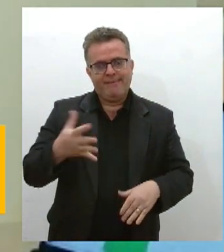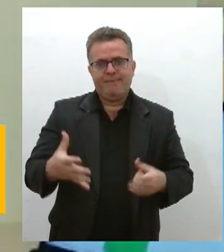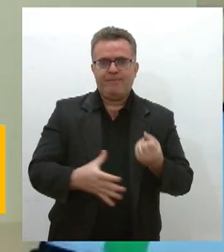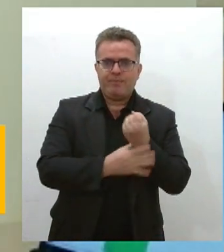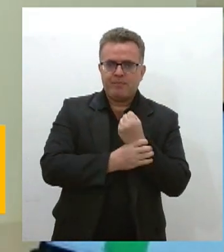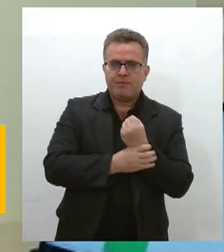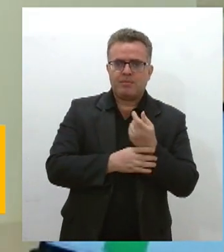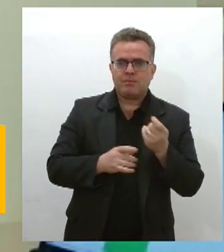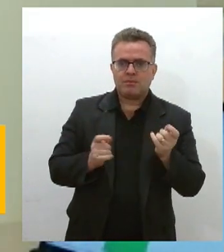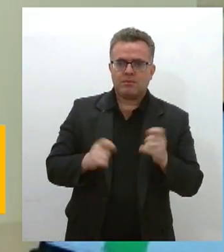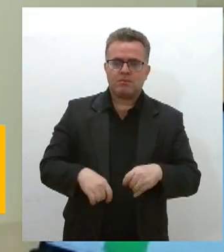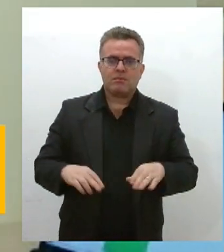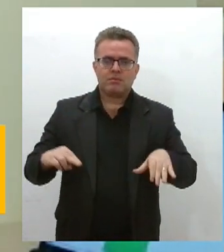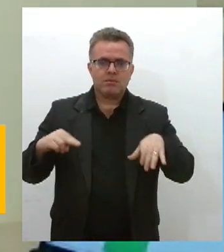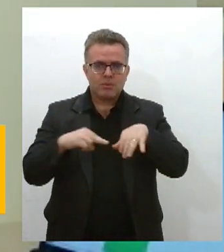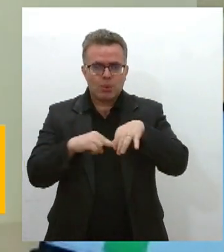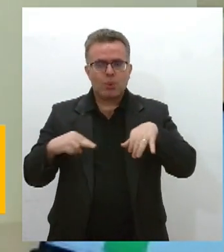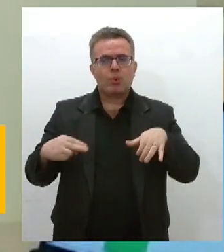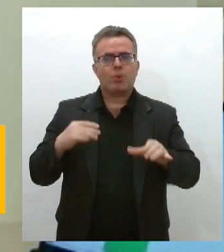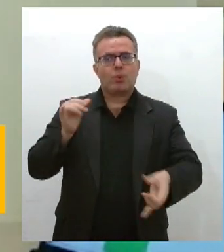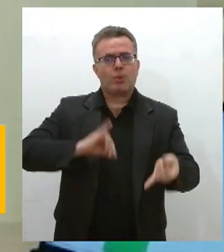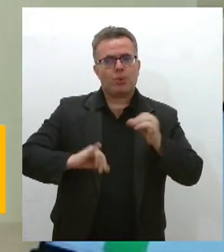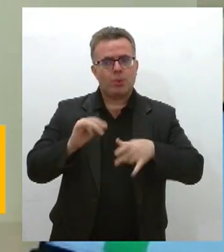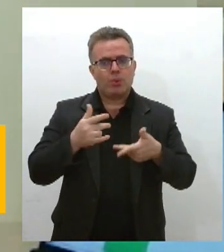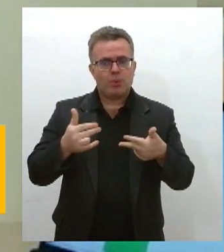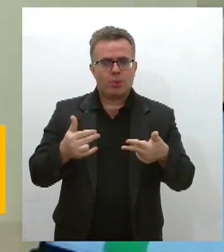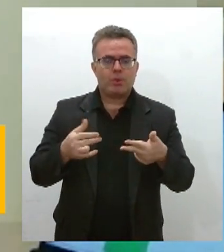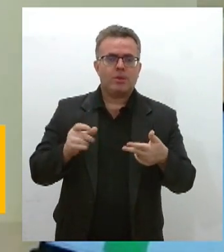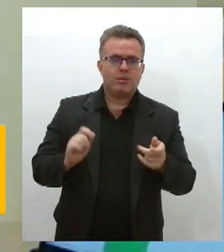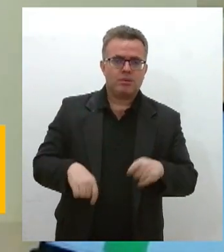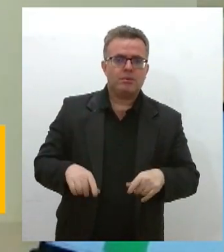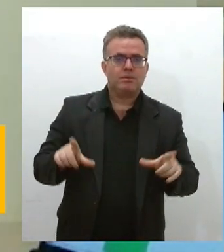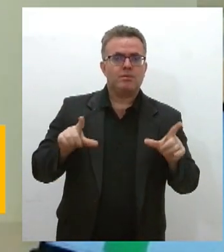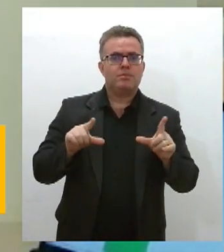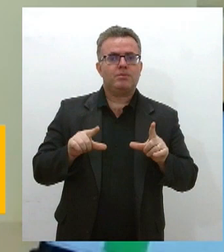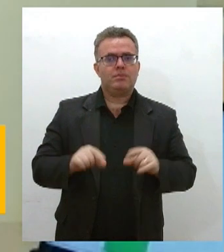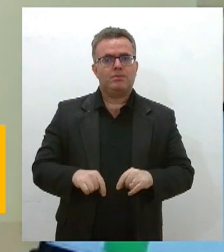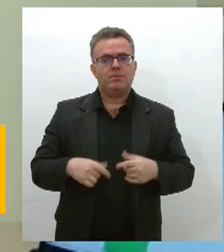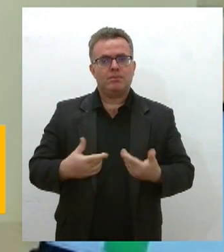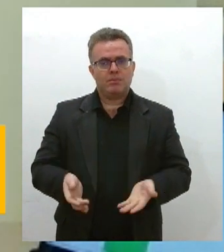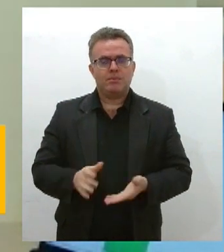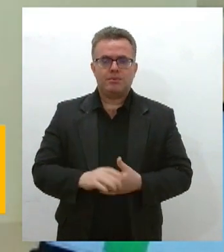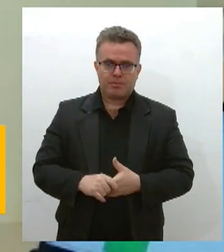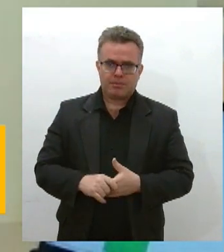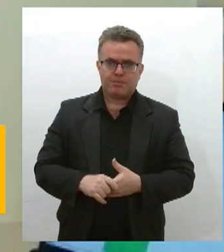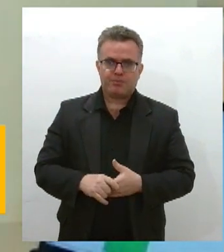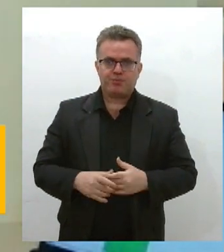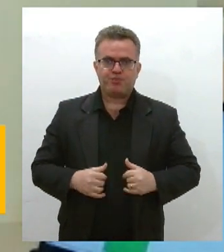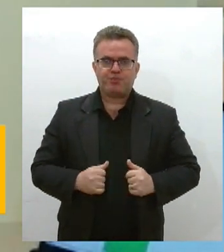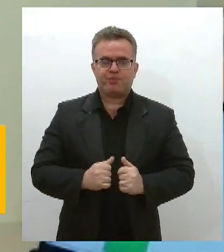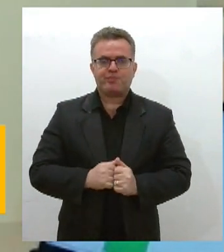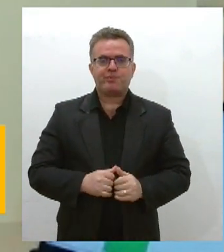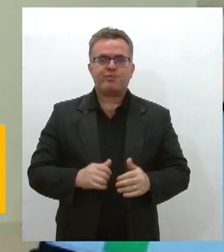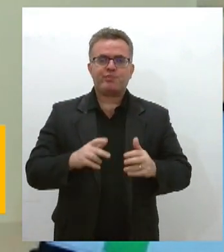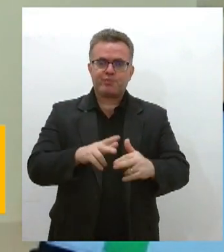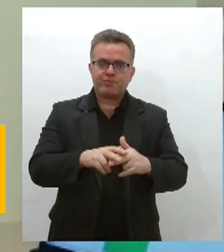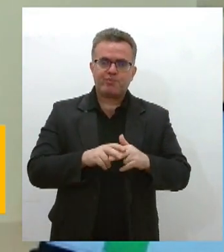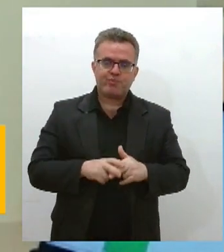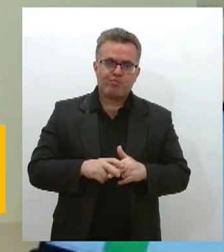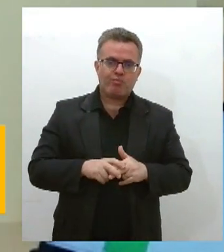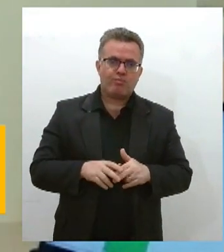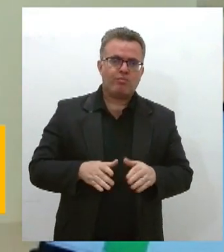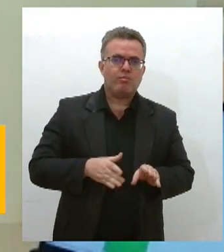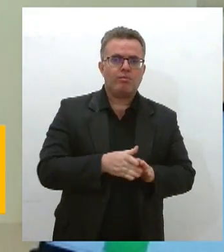também radioterapia e quimioterapia, sejam as menores possíveis. Então, o alerta que eu faço aos